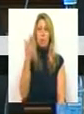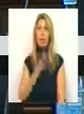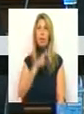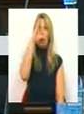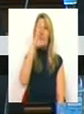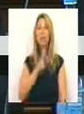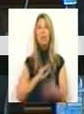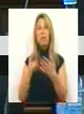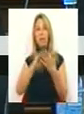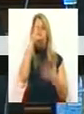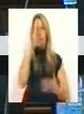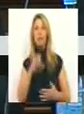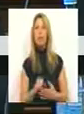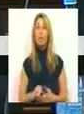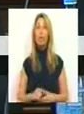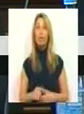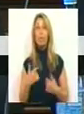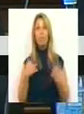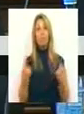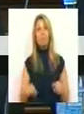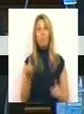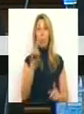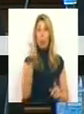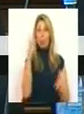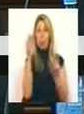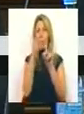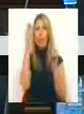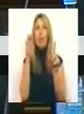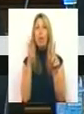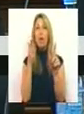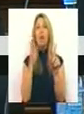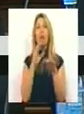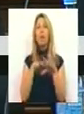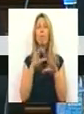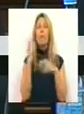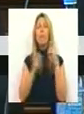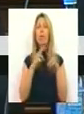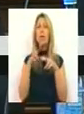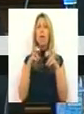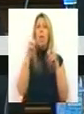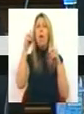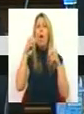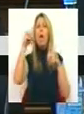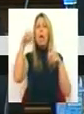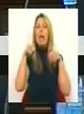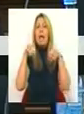Sr. Ministro, Sr. Secretário de Estado, eu tenho uma questão muito concreta que tem a ver com a modernização ou a eletrificação da linha do